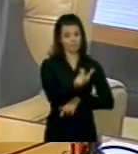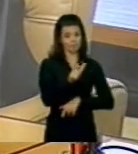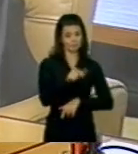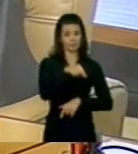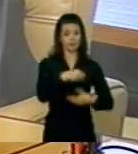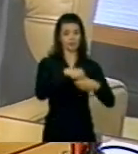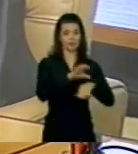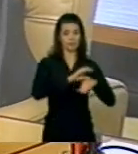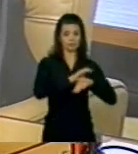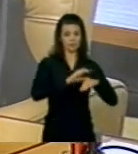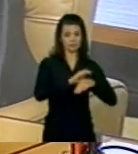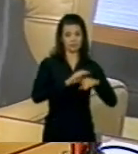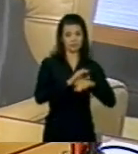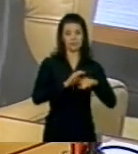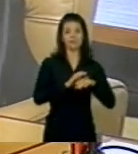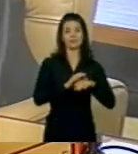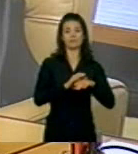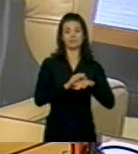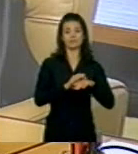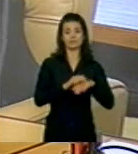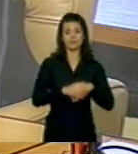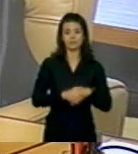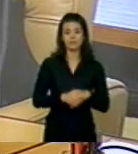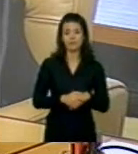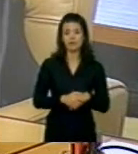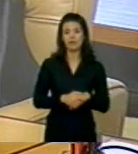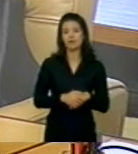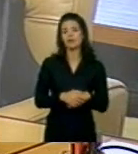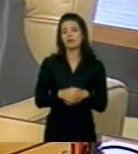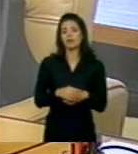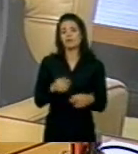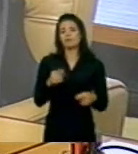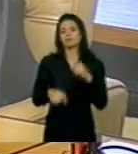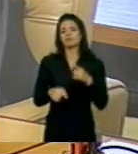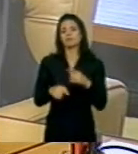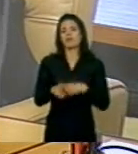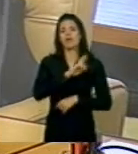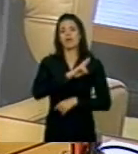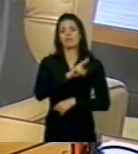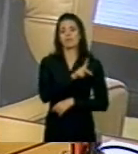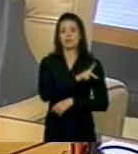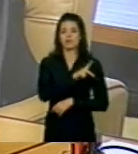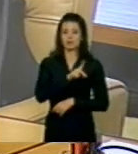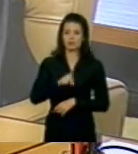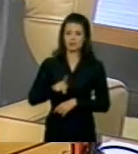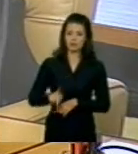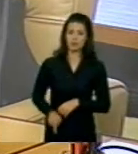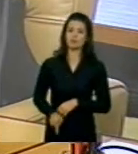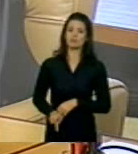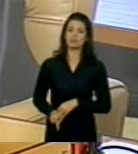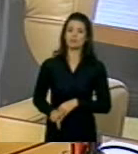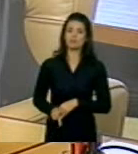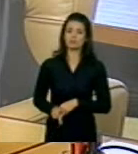a responsabilização, e aqui estou a citar como exemplo, que impede a responsabilização do presidente da República por